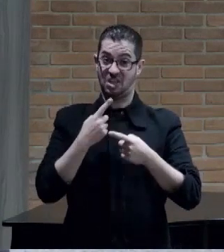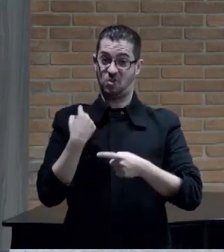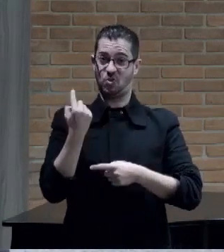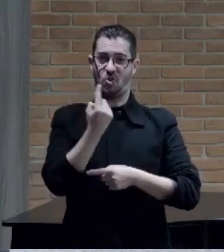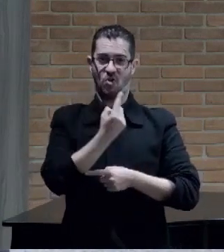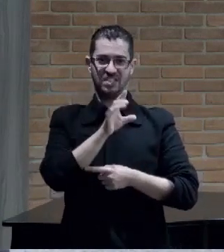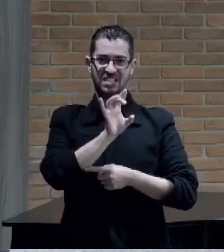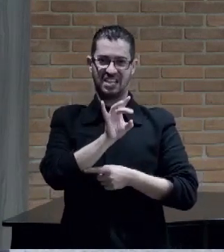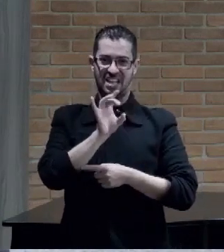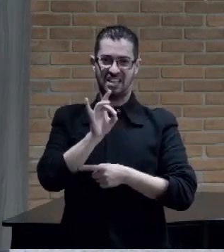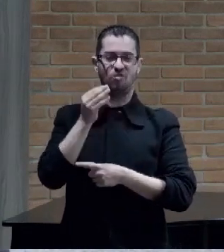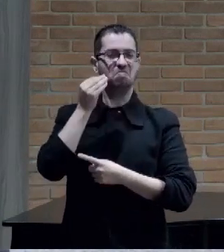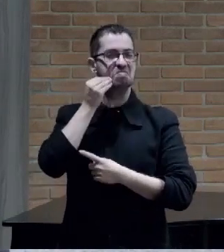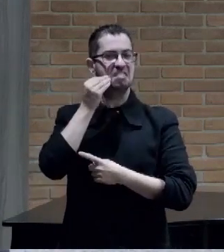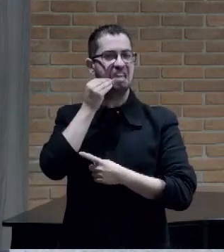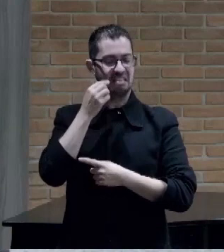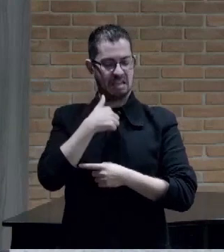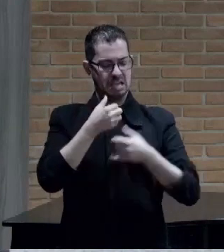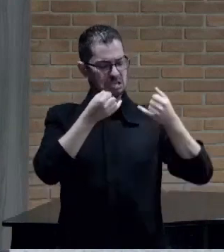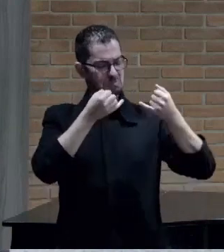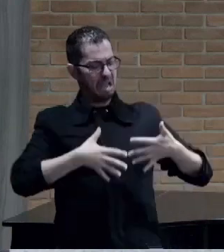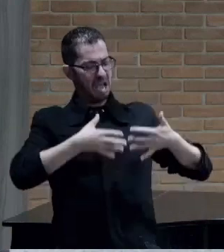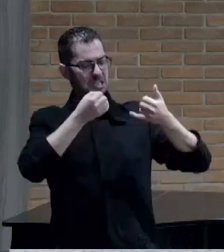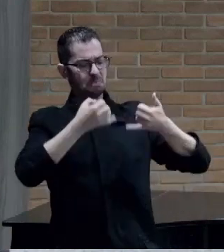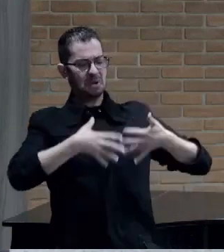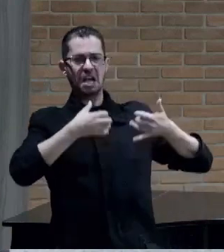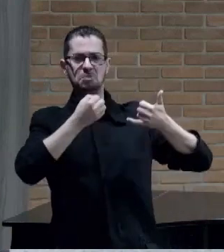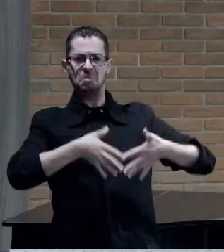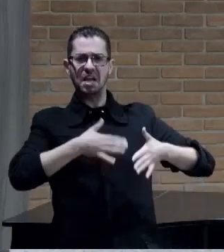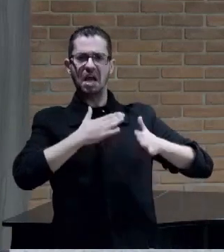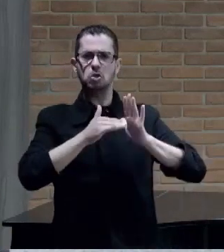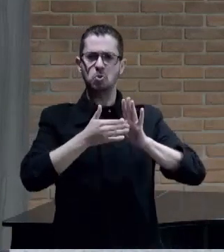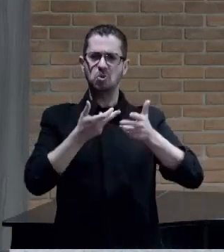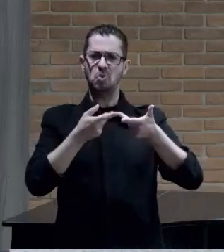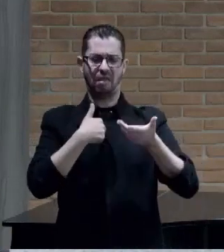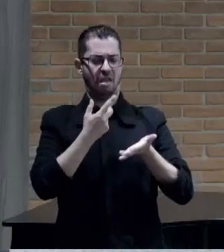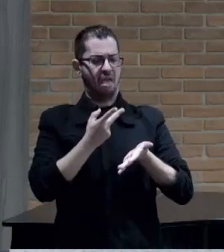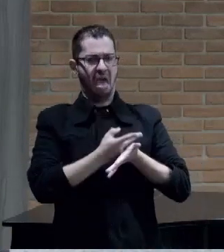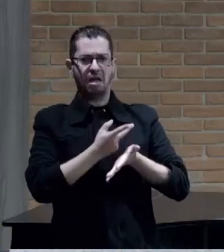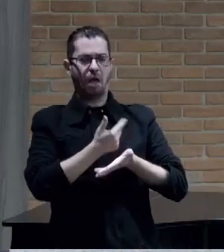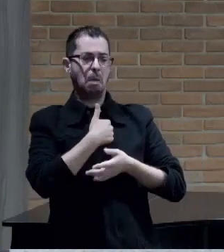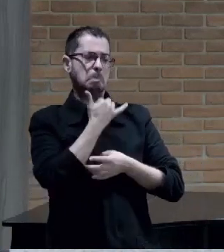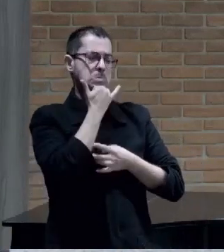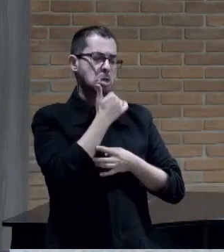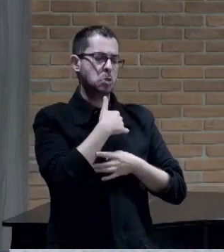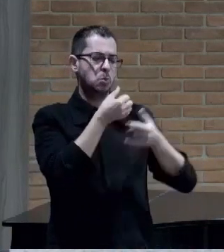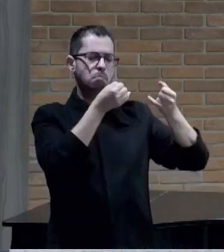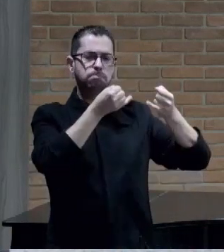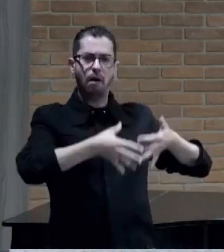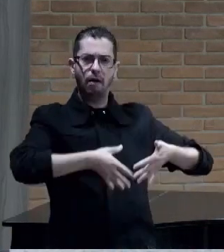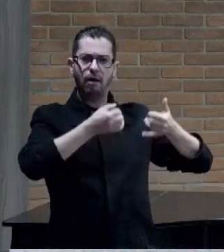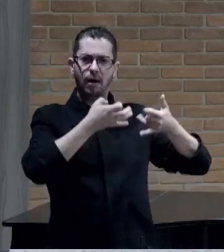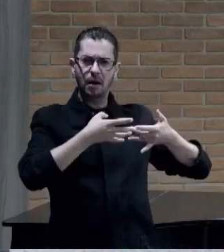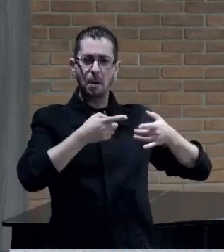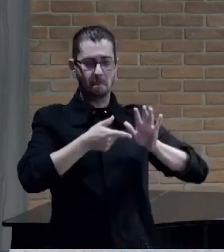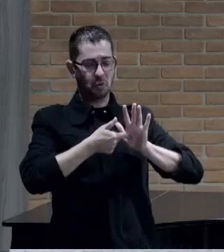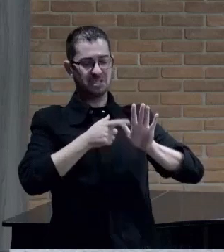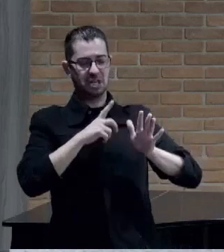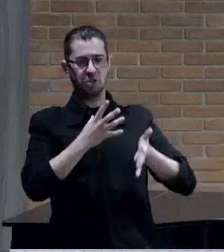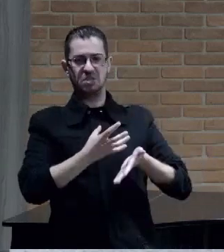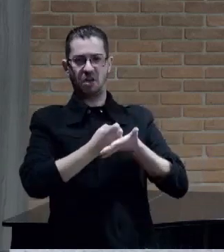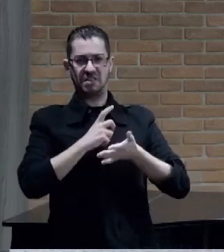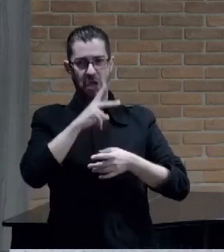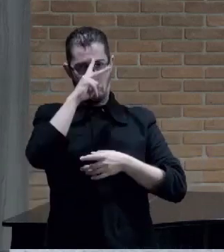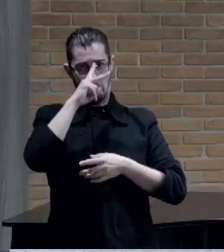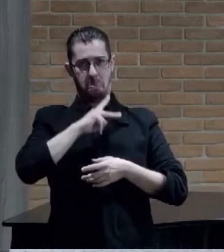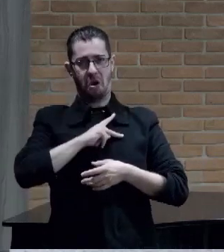em tentar nos justificar de tudo, encontrando salvação no nosso próprio mérito. Então